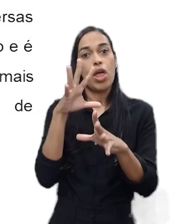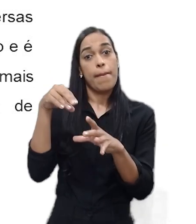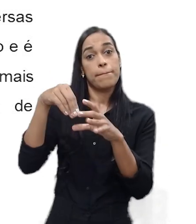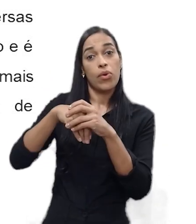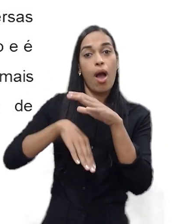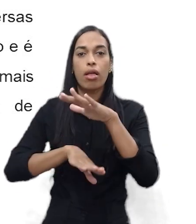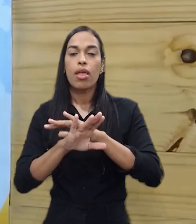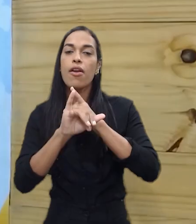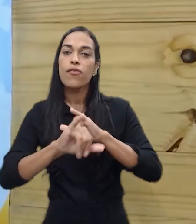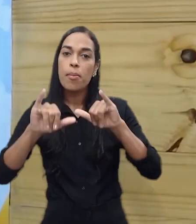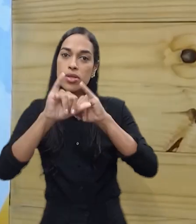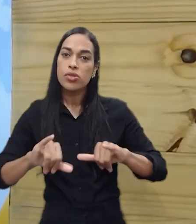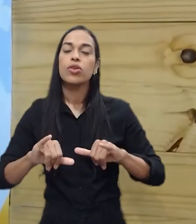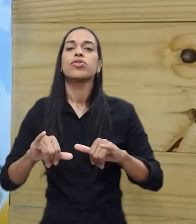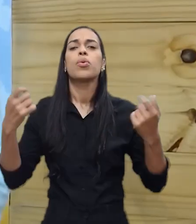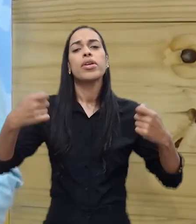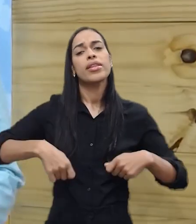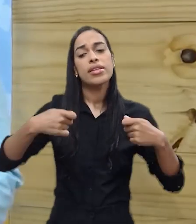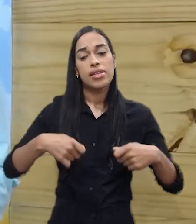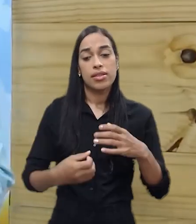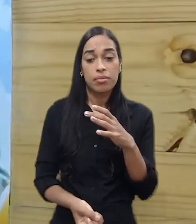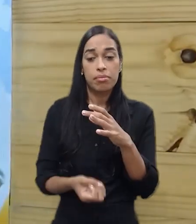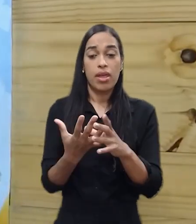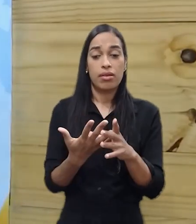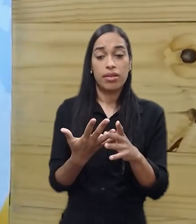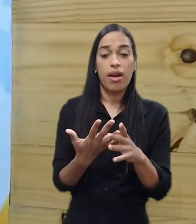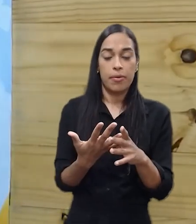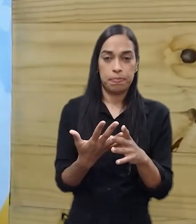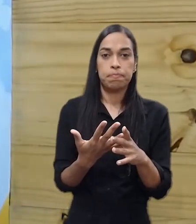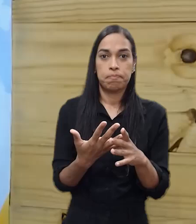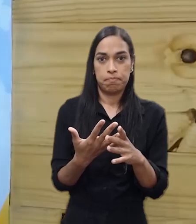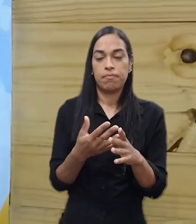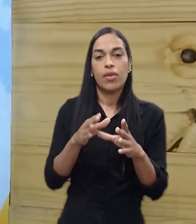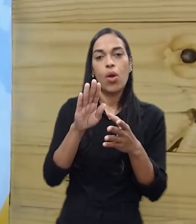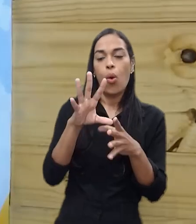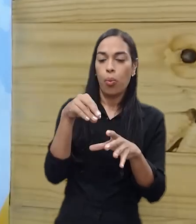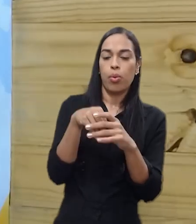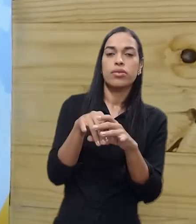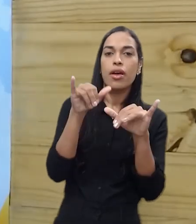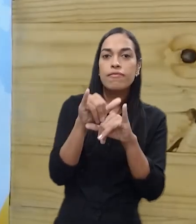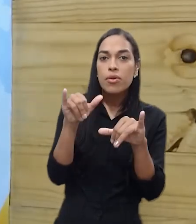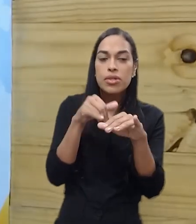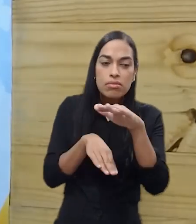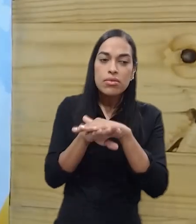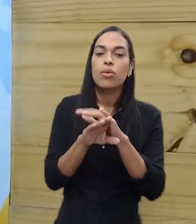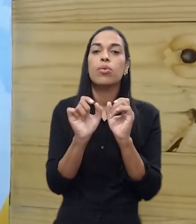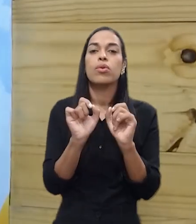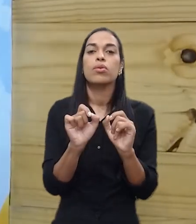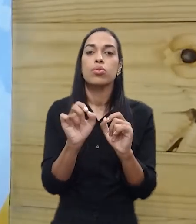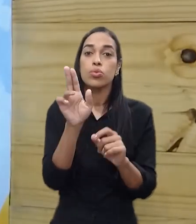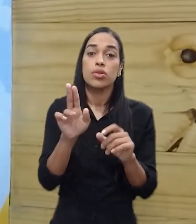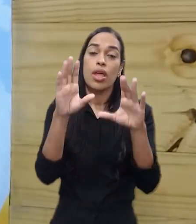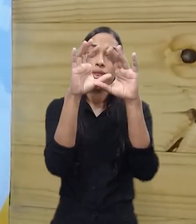dados relacionais. O que é necessário para criar e manipular um banco de dados na nuvem, usando o